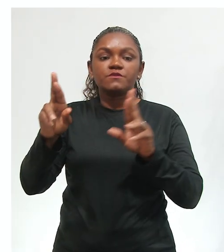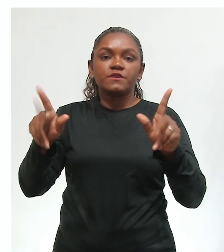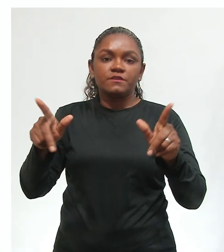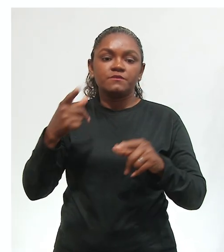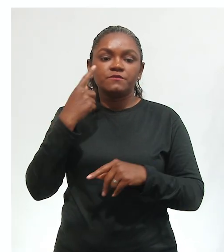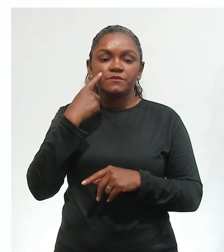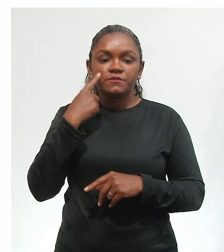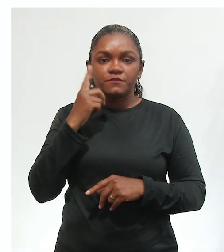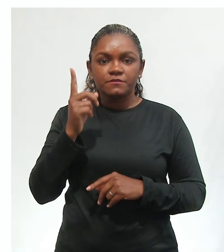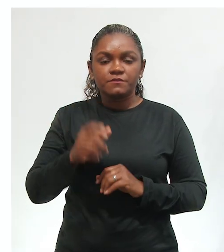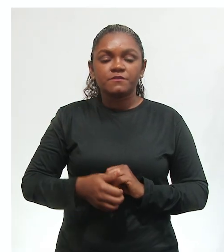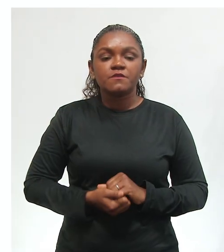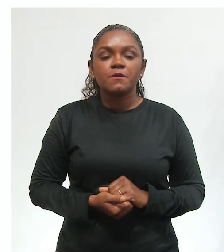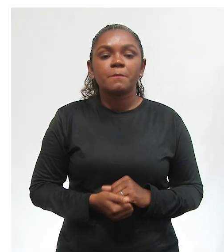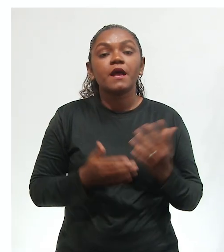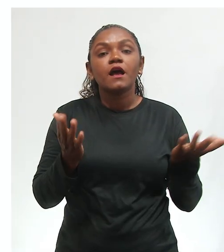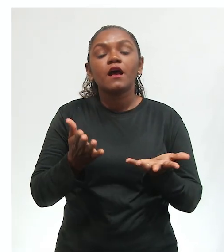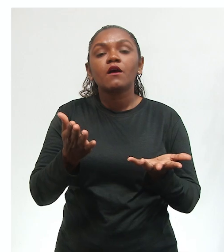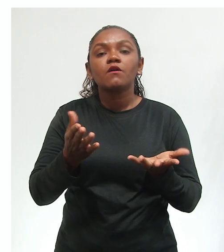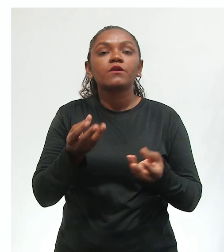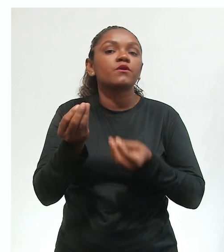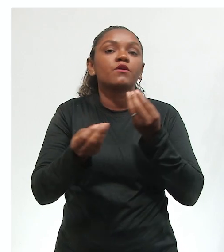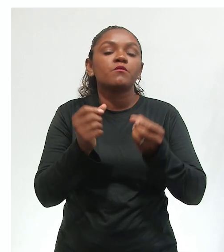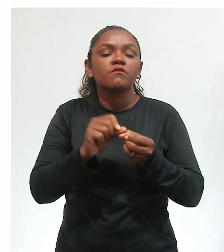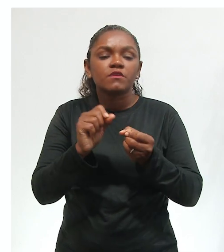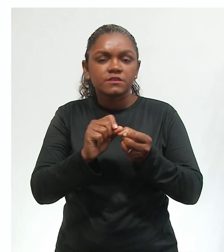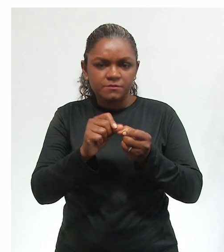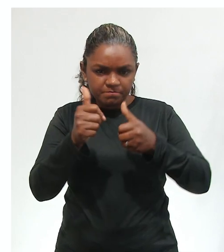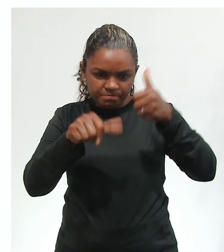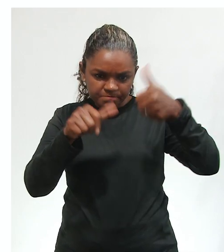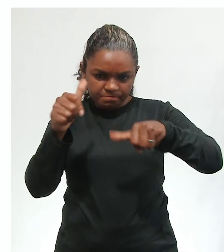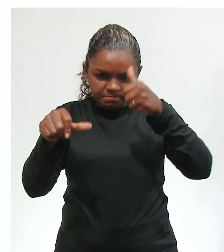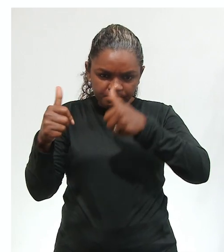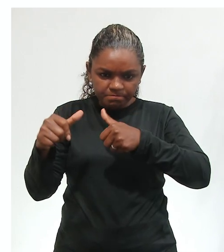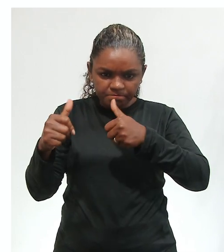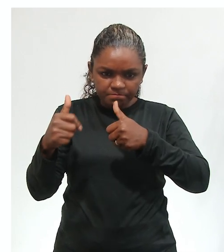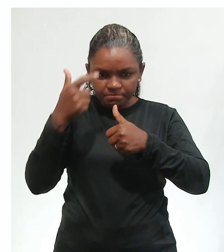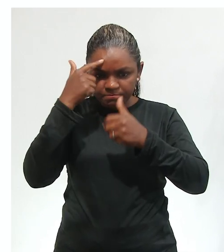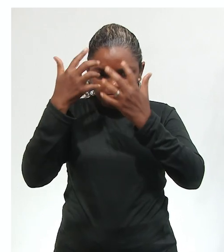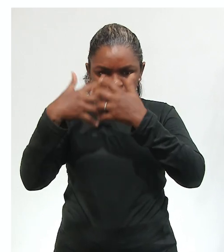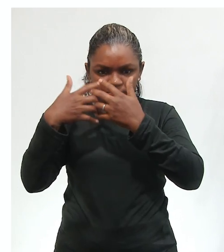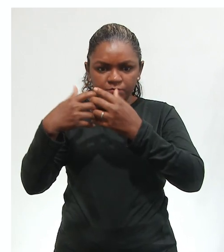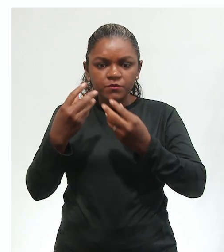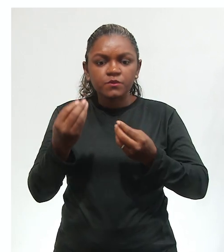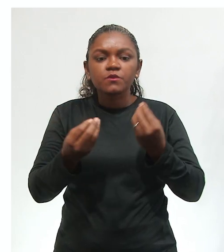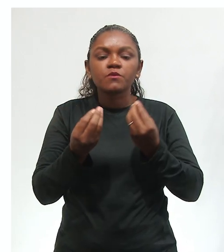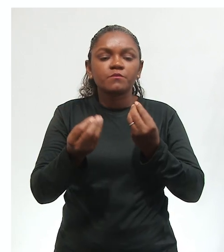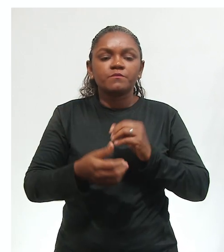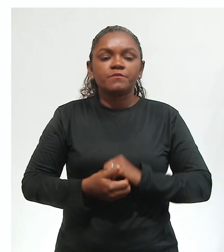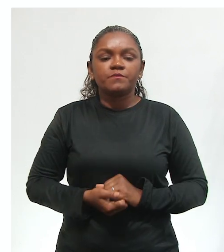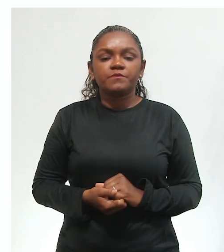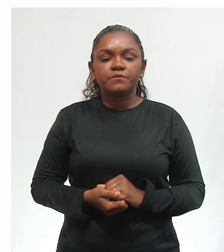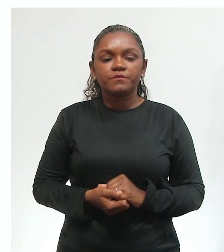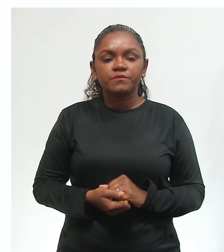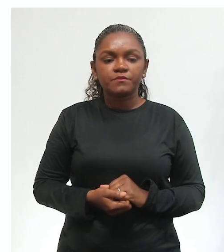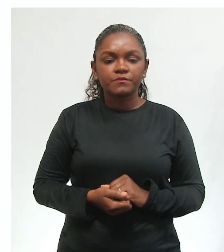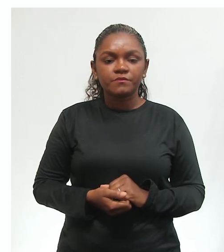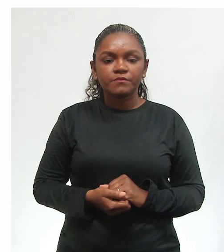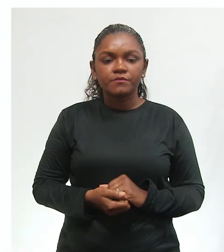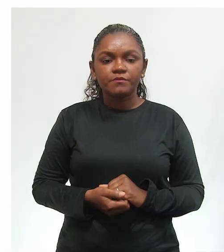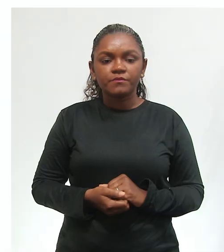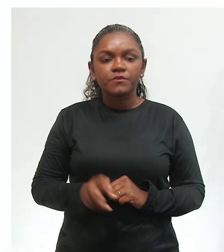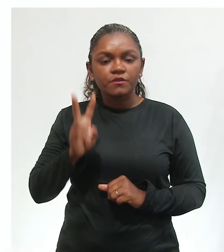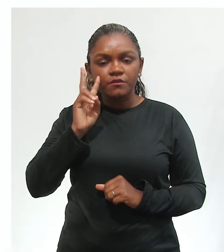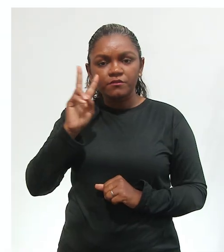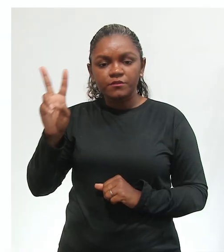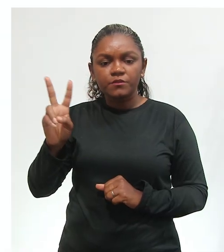agora? Nós vamos tentar analisar quantas vezes essas retas se cruzam. Observa que nessa parte mais ao canto